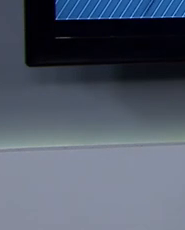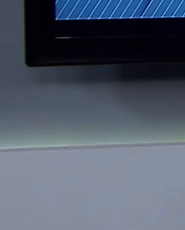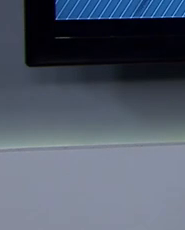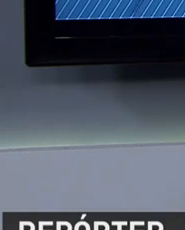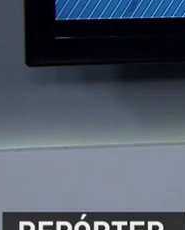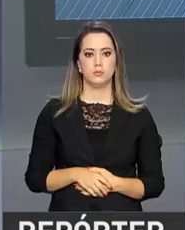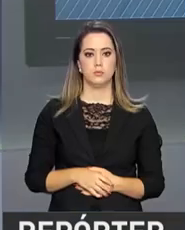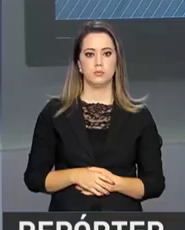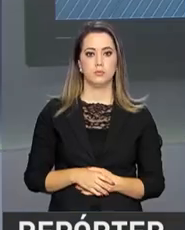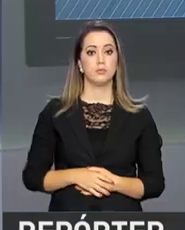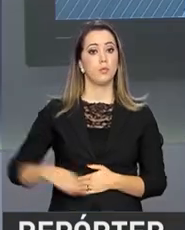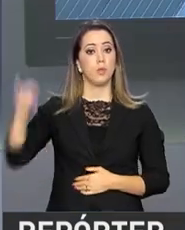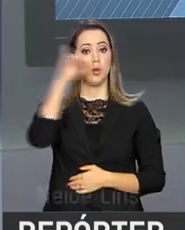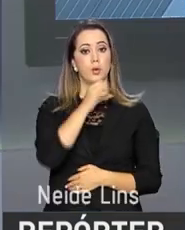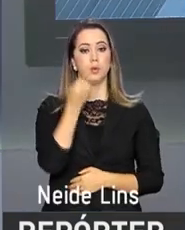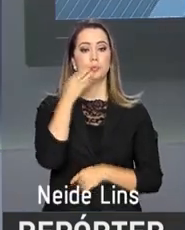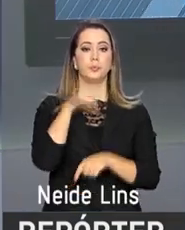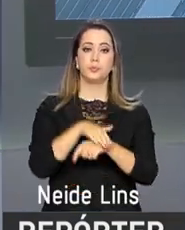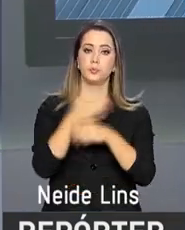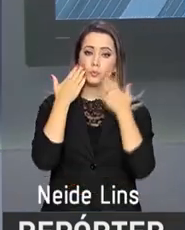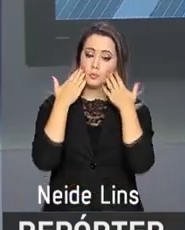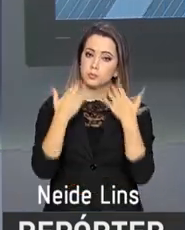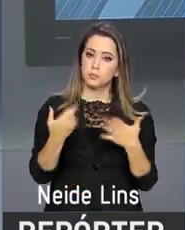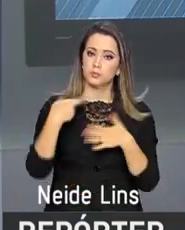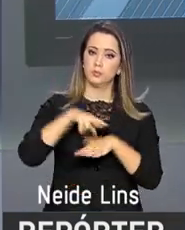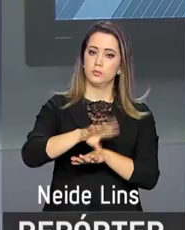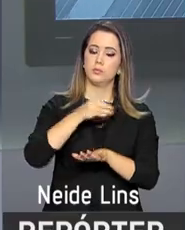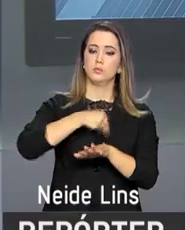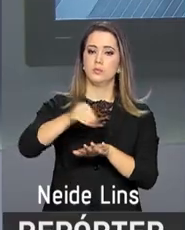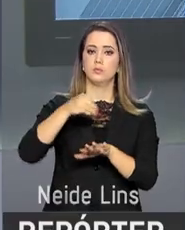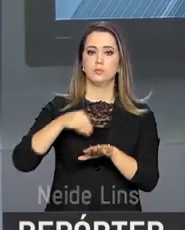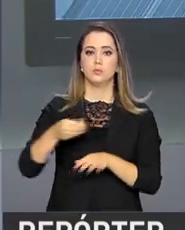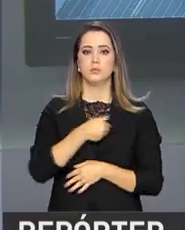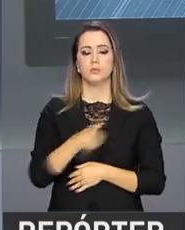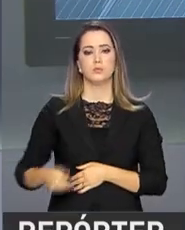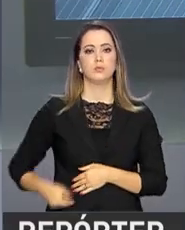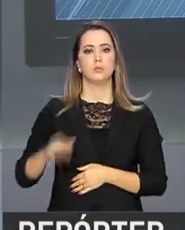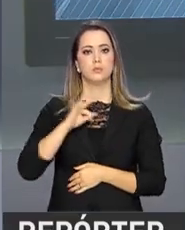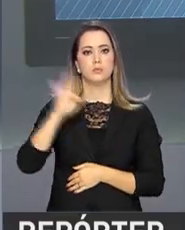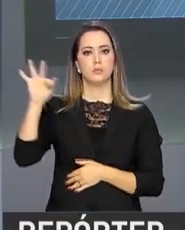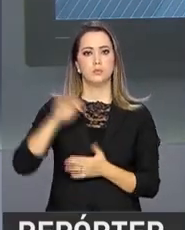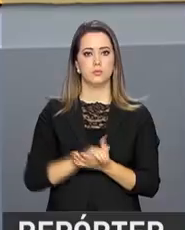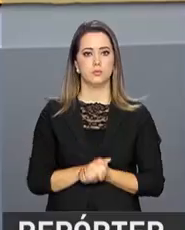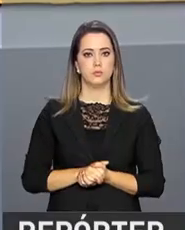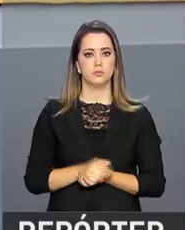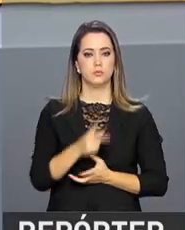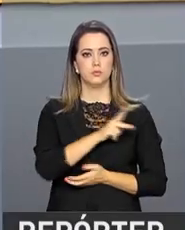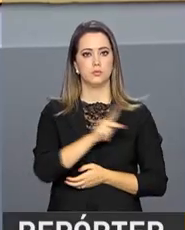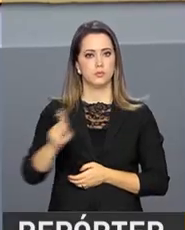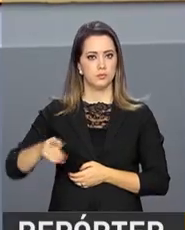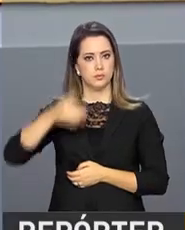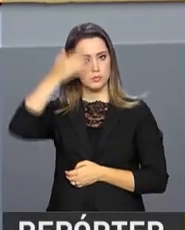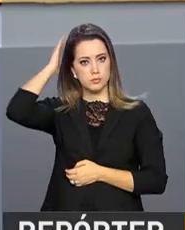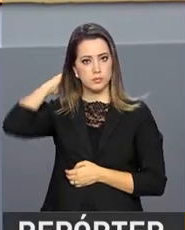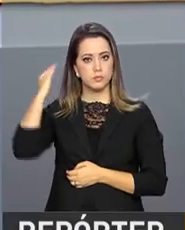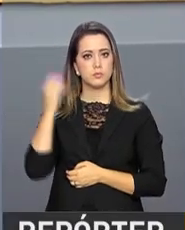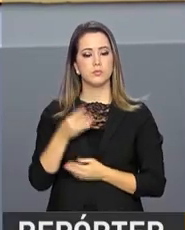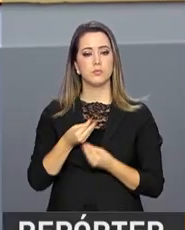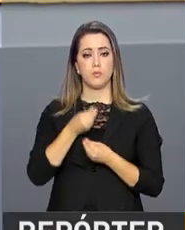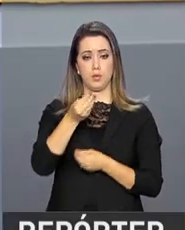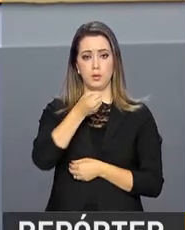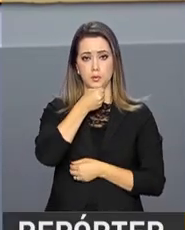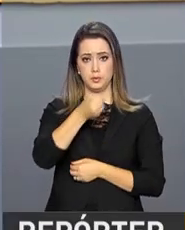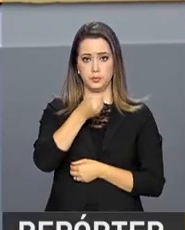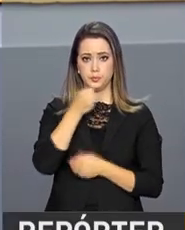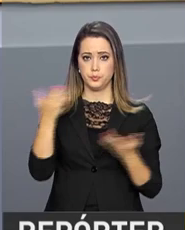olá boa noite começa agora o repórter nbr com as notícias do governo federal o presidente michel temer concedeu uma